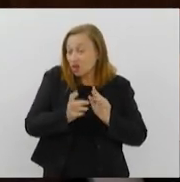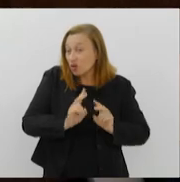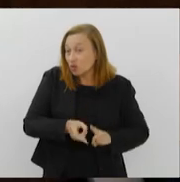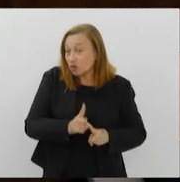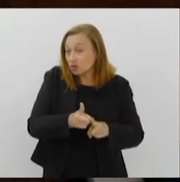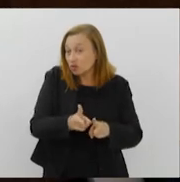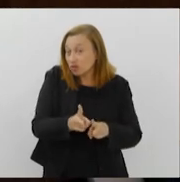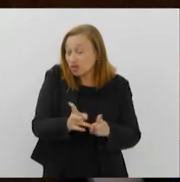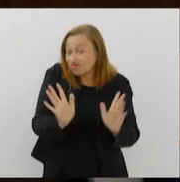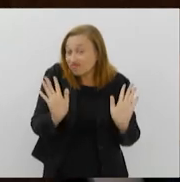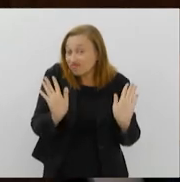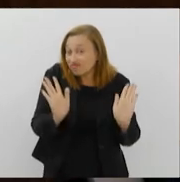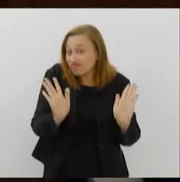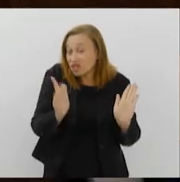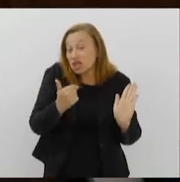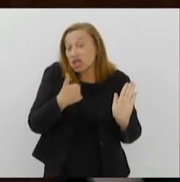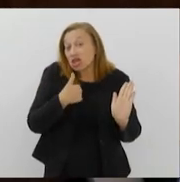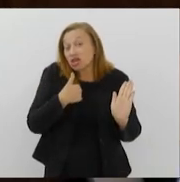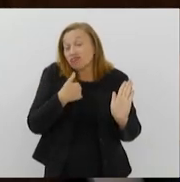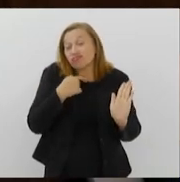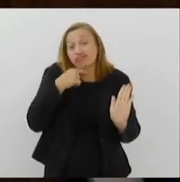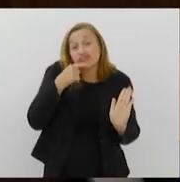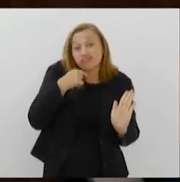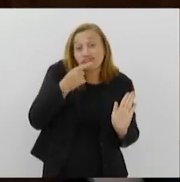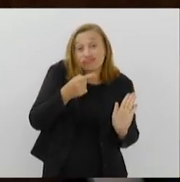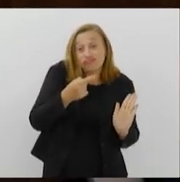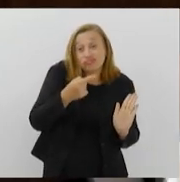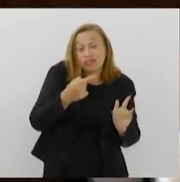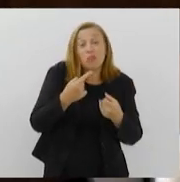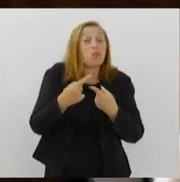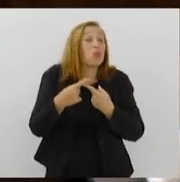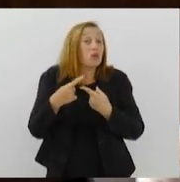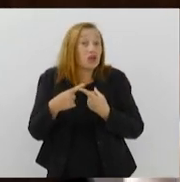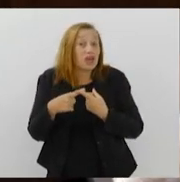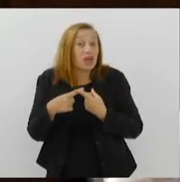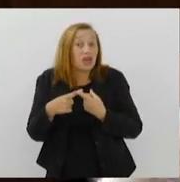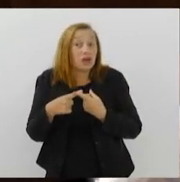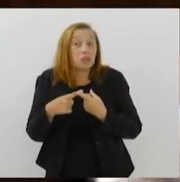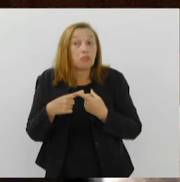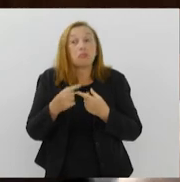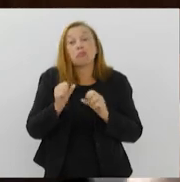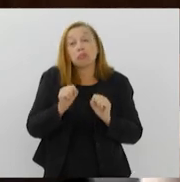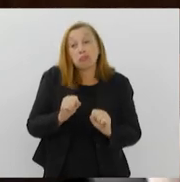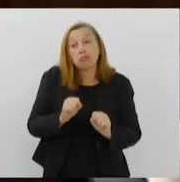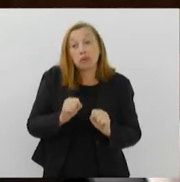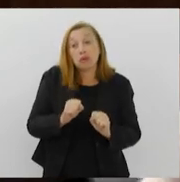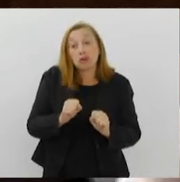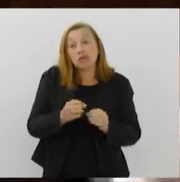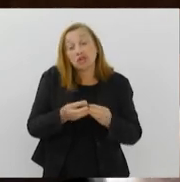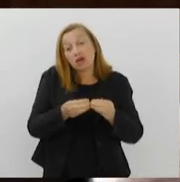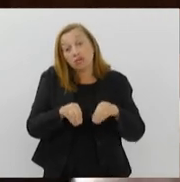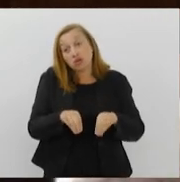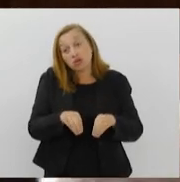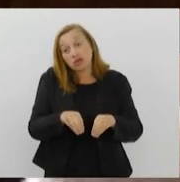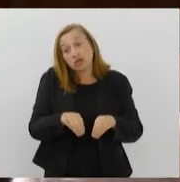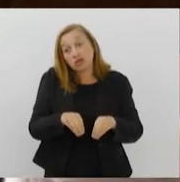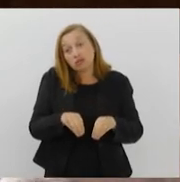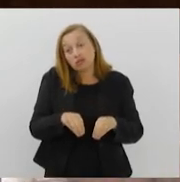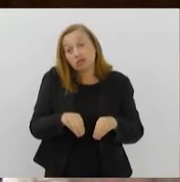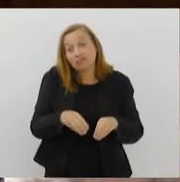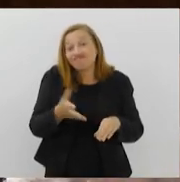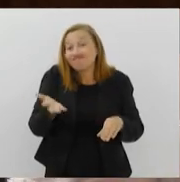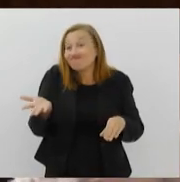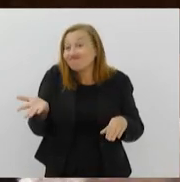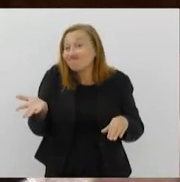continuidade. E eu fiquei na dúvida, porque poderia haver aí a prejudicabilidade.